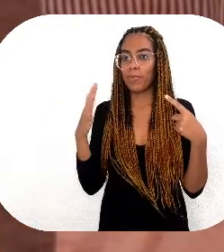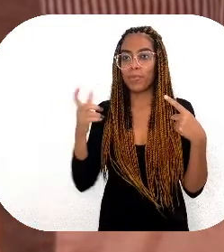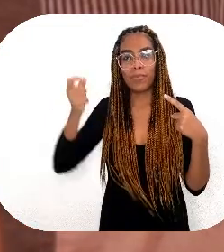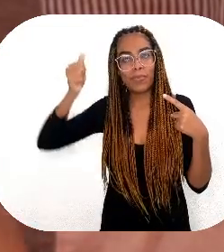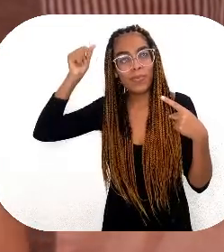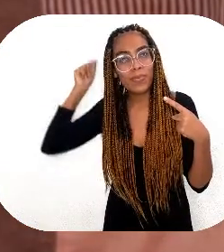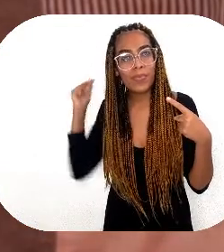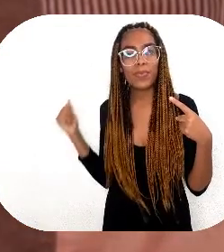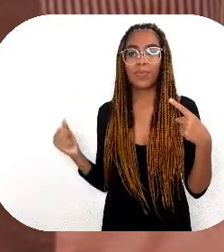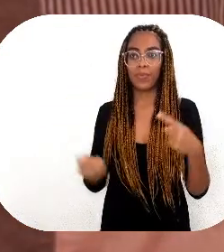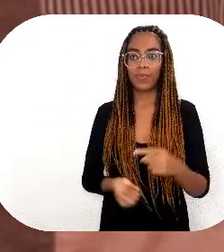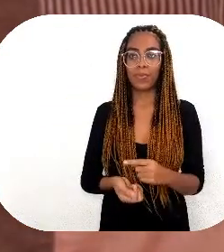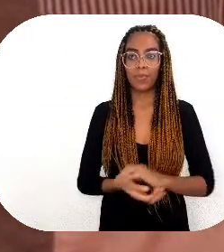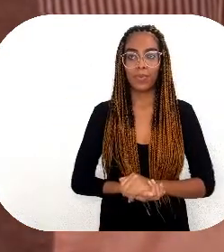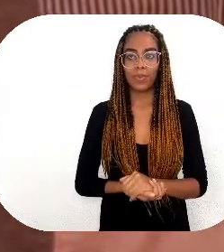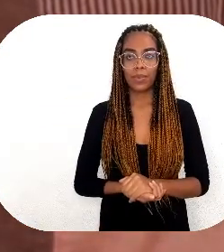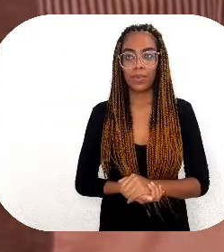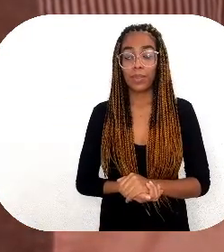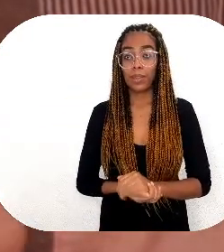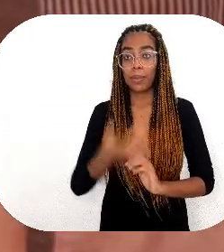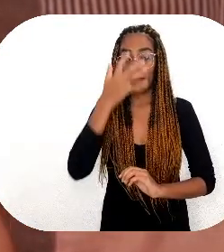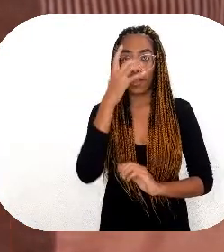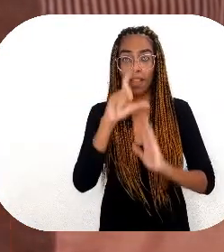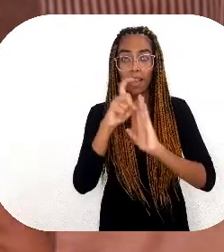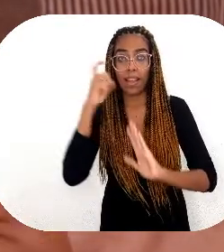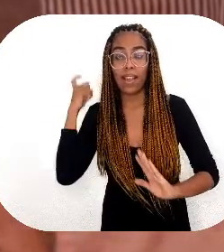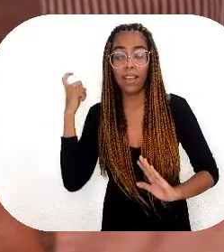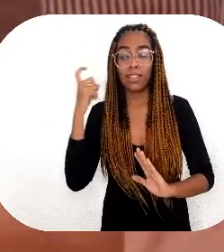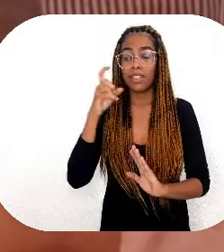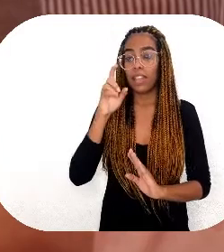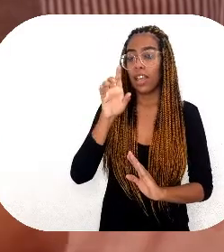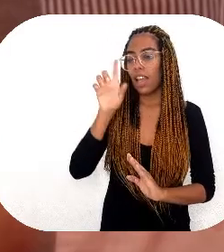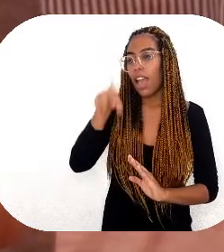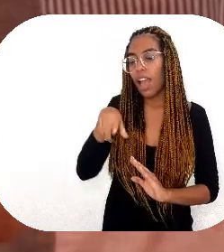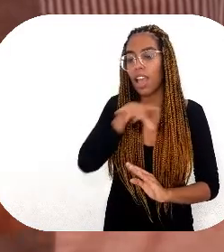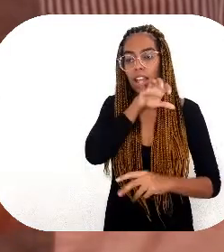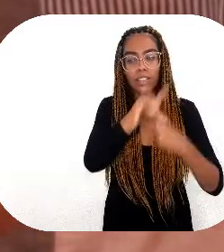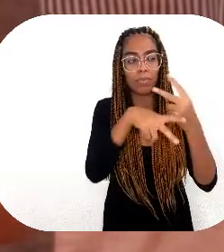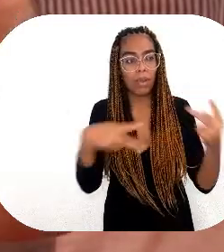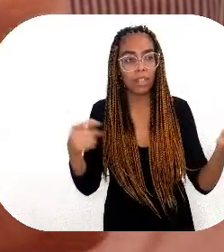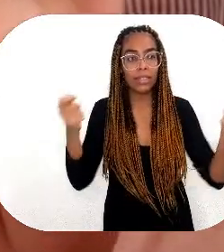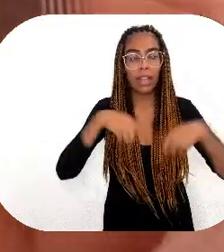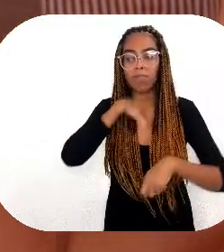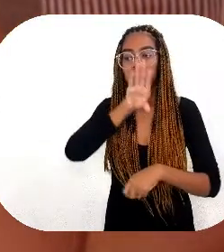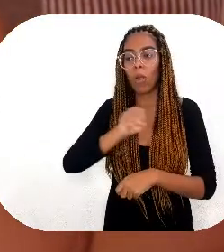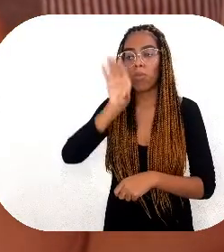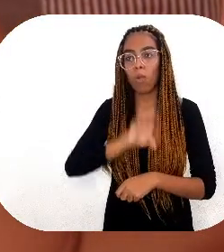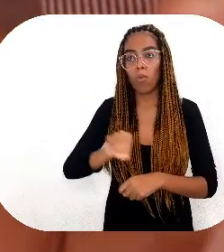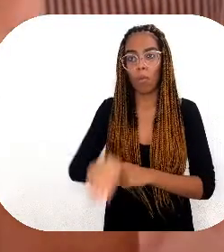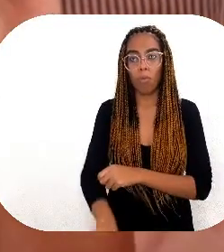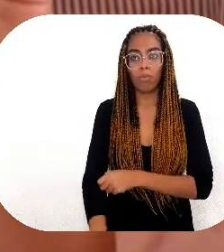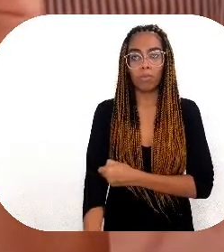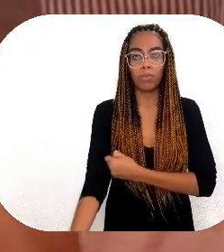há muito tempo mesmo, no tempo de antigamente, no tempo que os bichos falavam feito